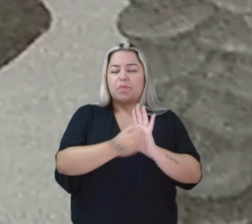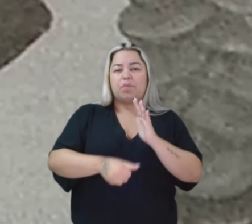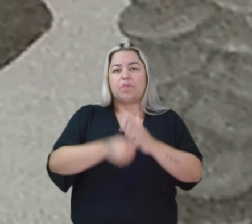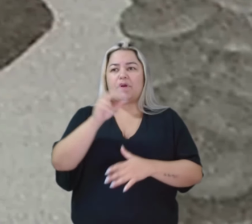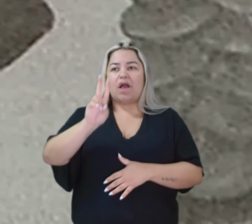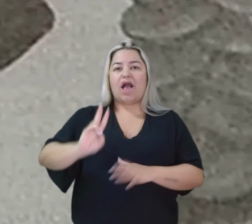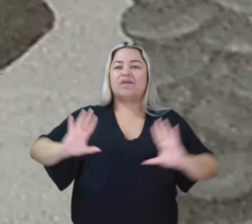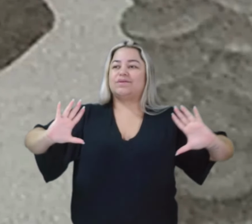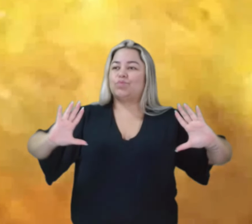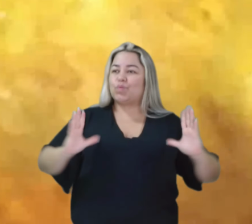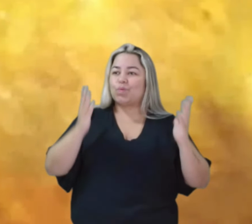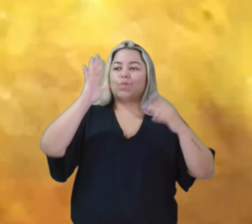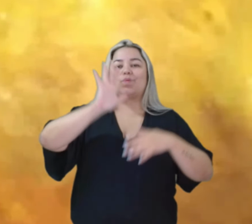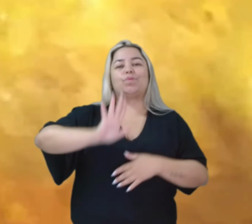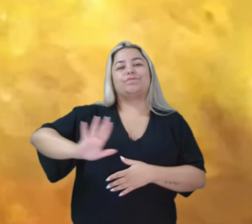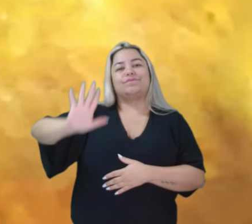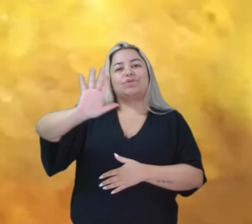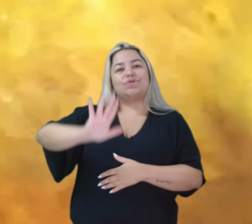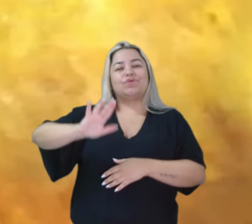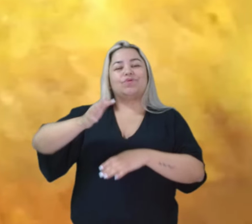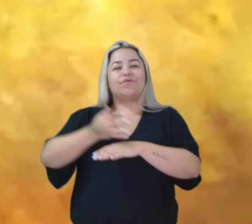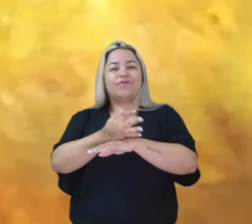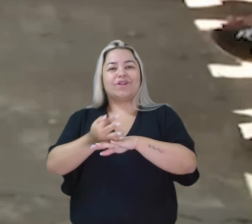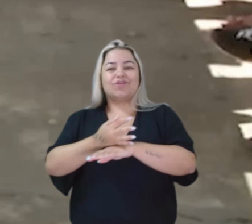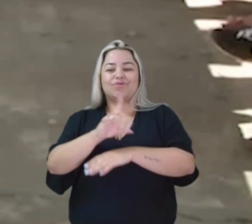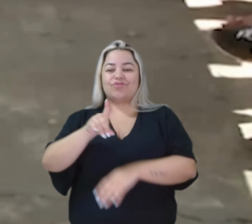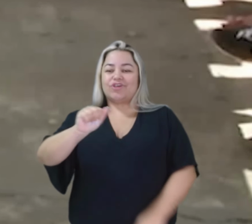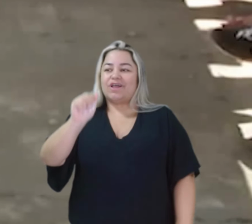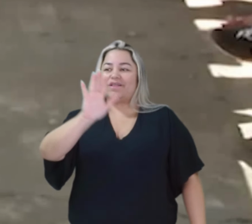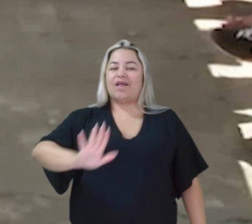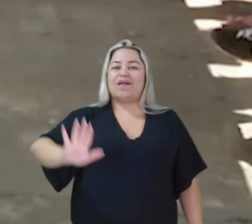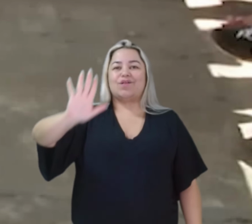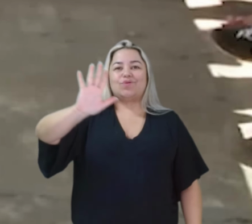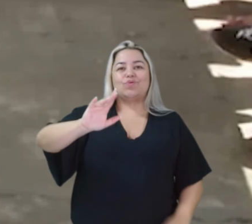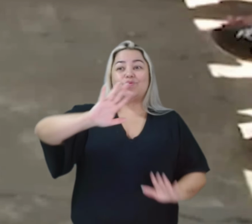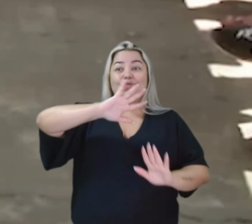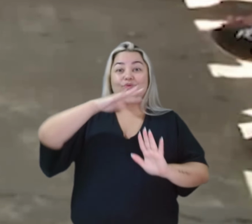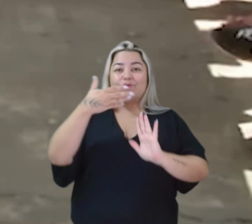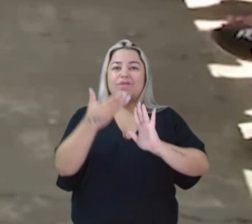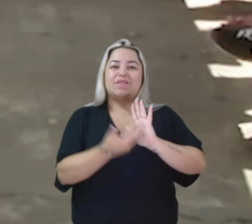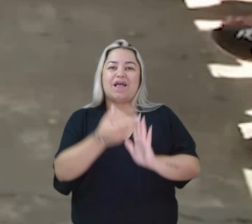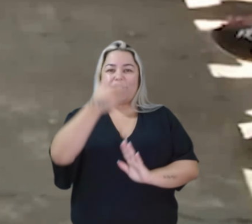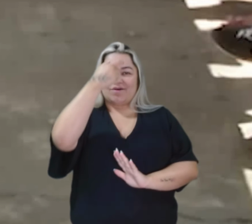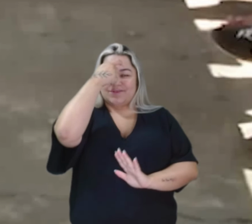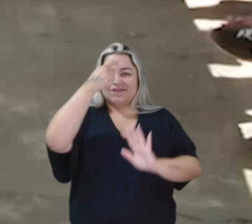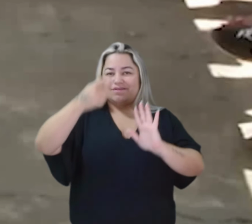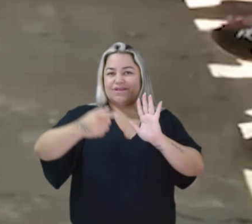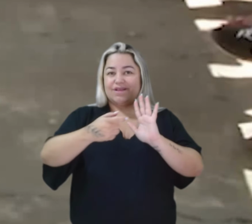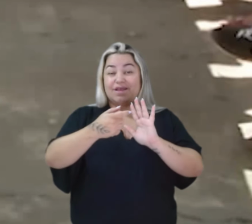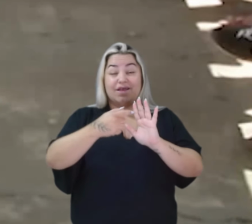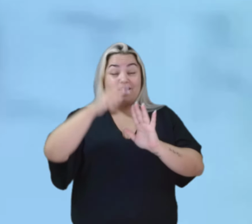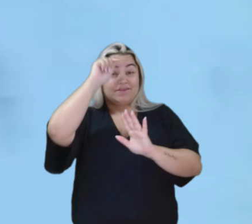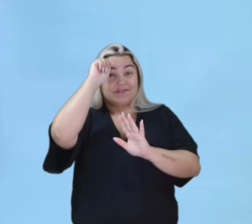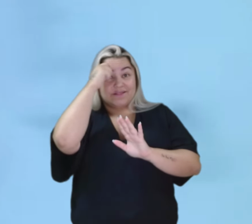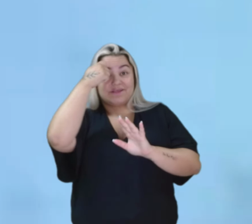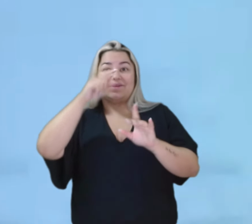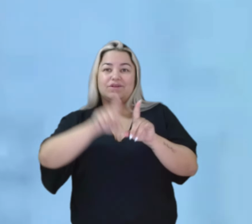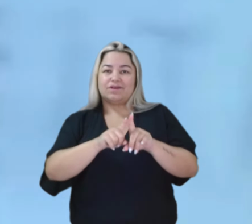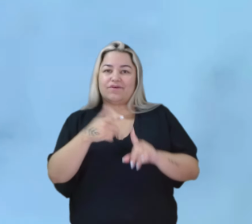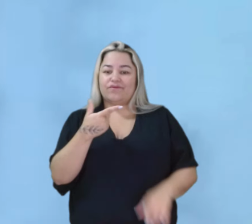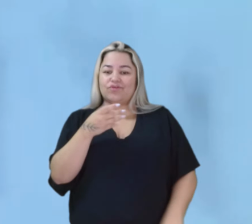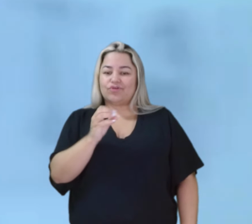a celebração nacional do feriado do Dia Nacional de Zumbi e da Consciência Negra em 20 de novembro. Outra